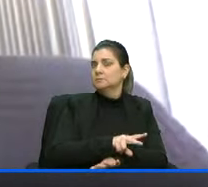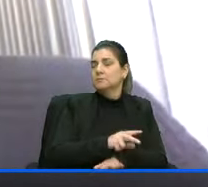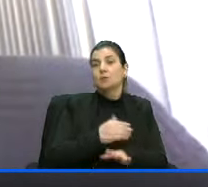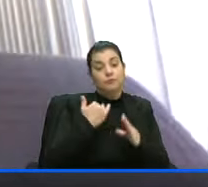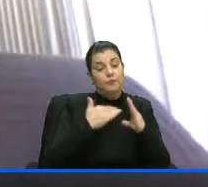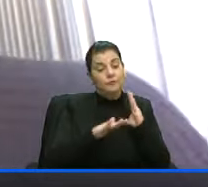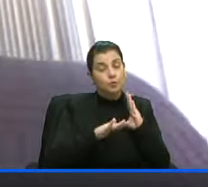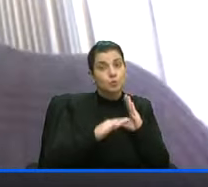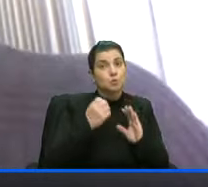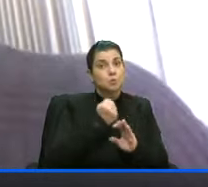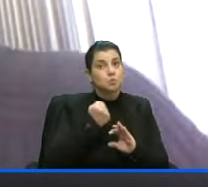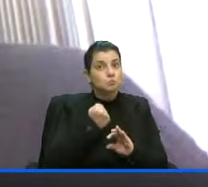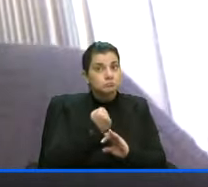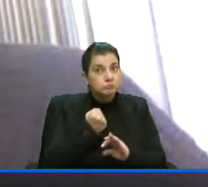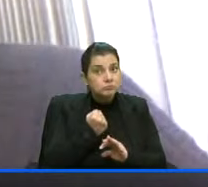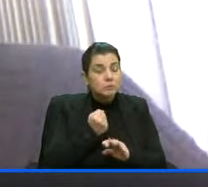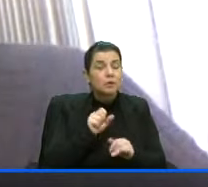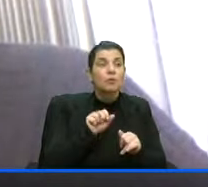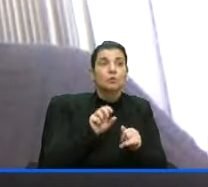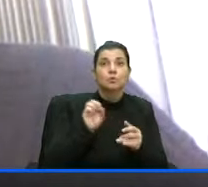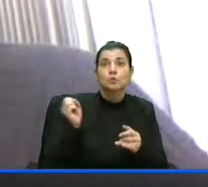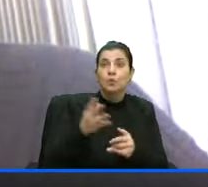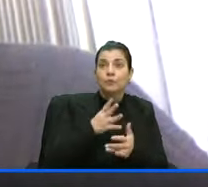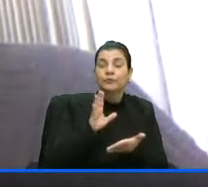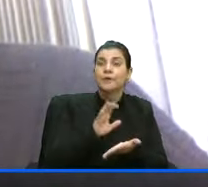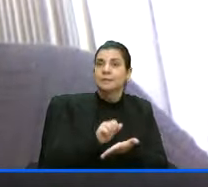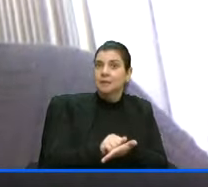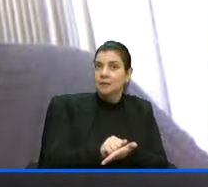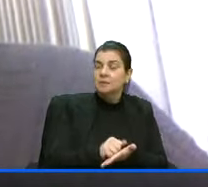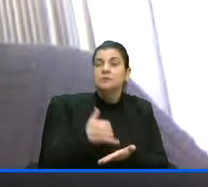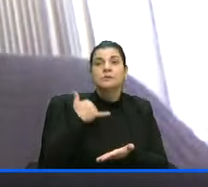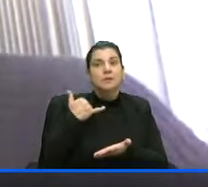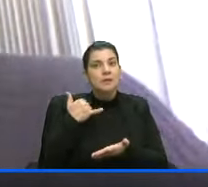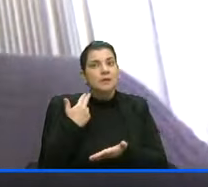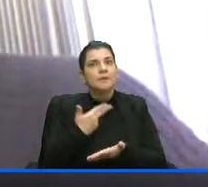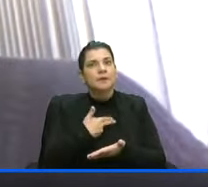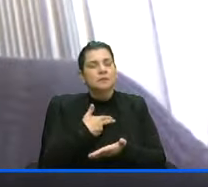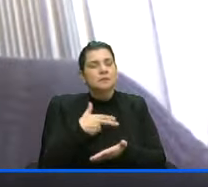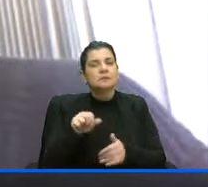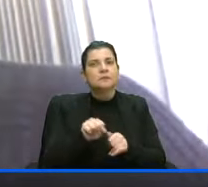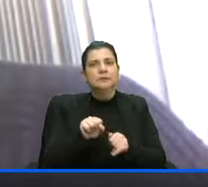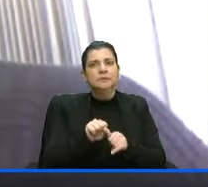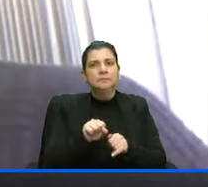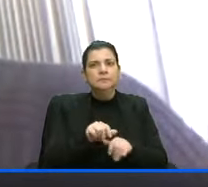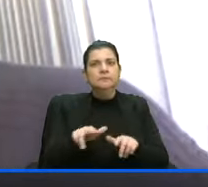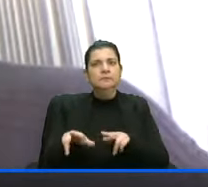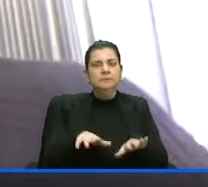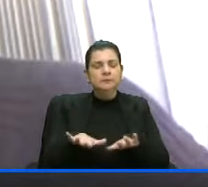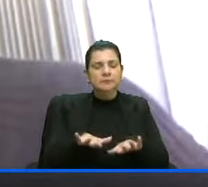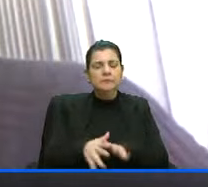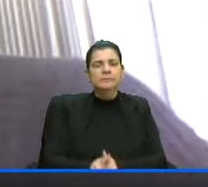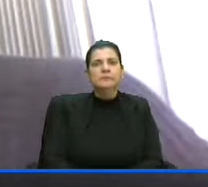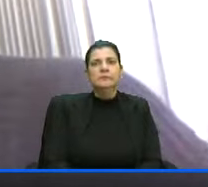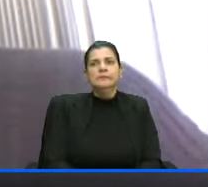e-mail, se ele não fez um novo cadastro, liga para a gente está aqui, pode. Foi feito esse movimento junto com as escolas,